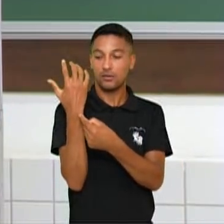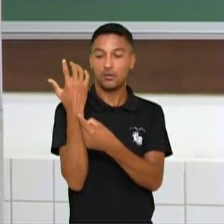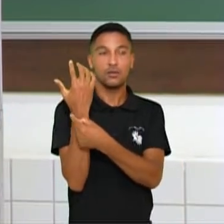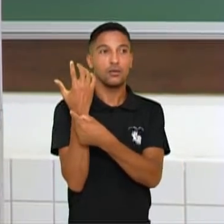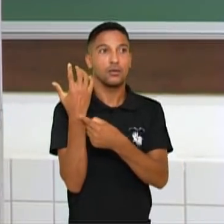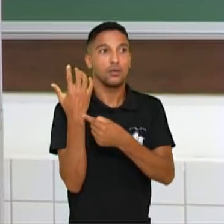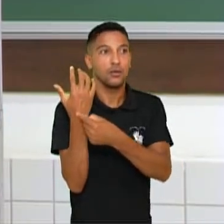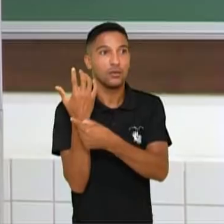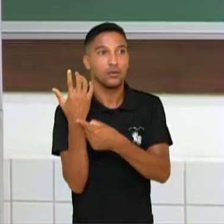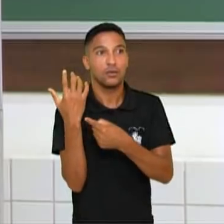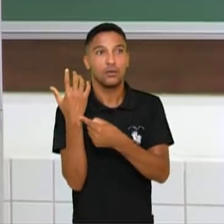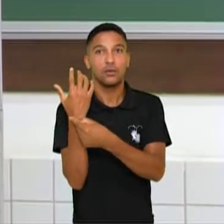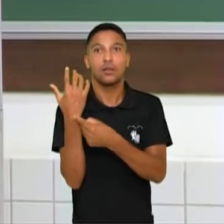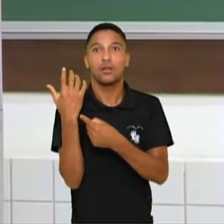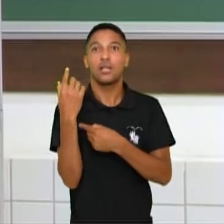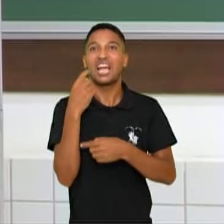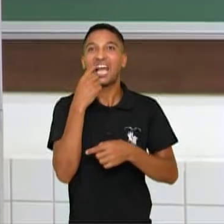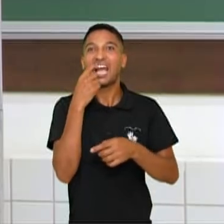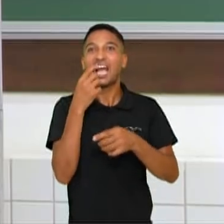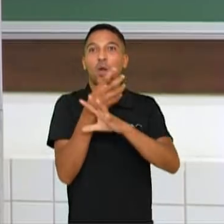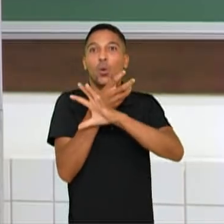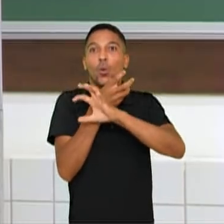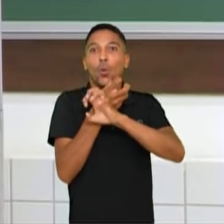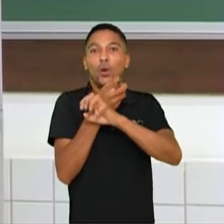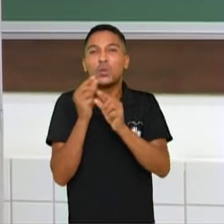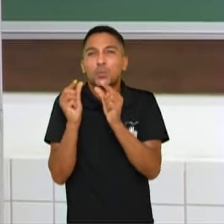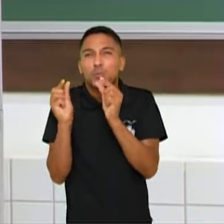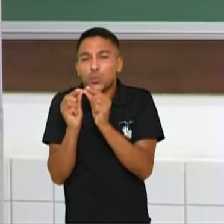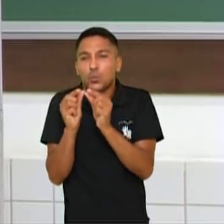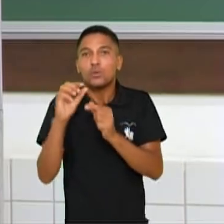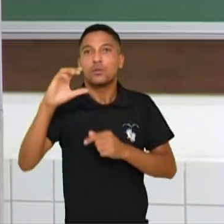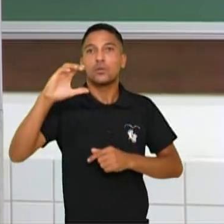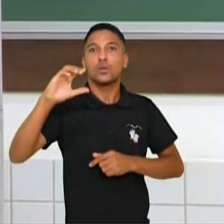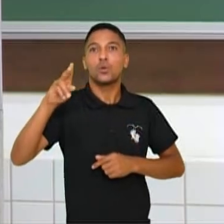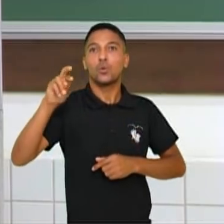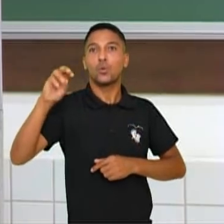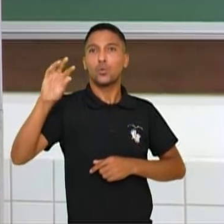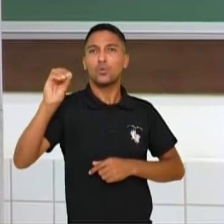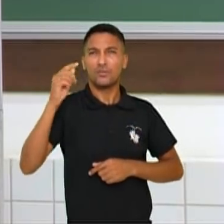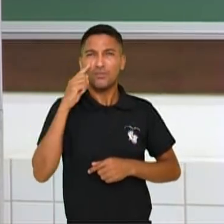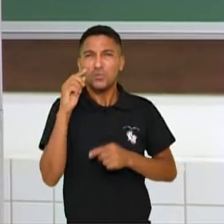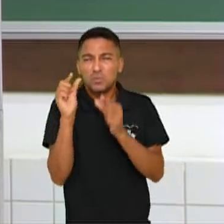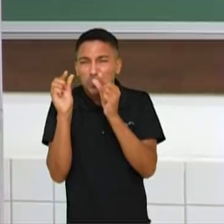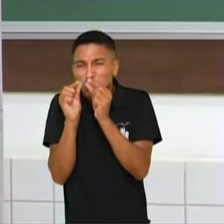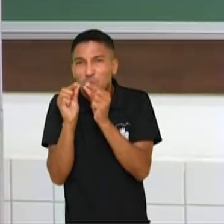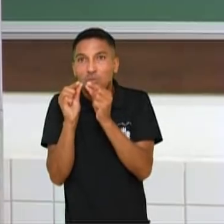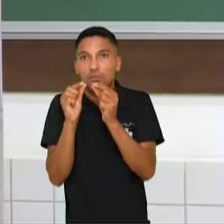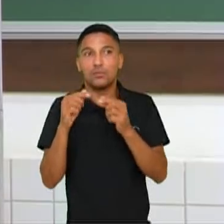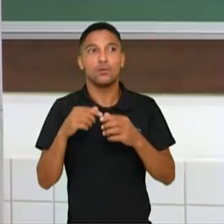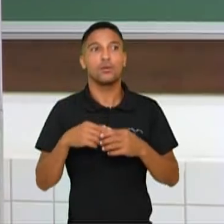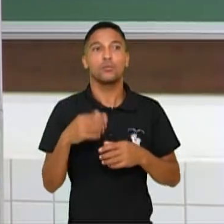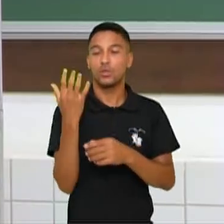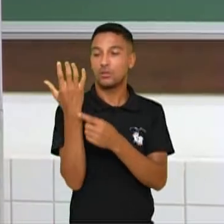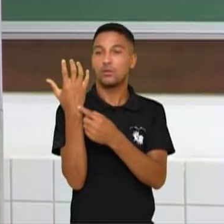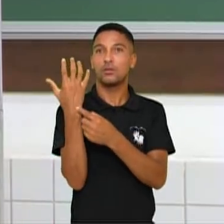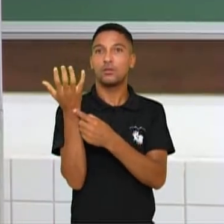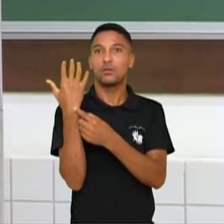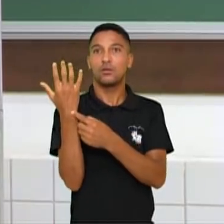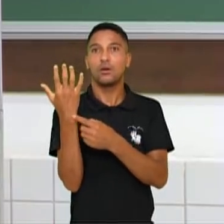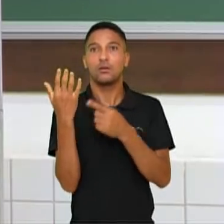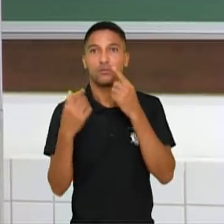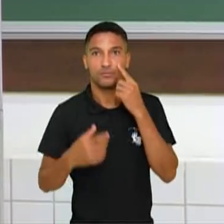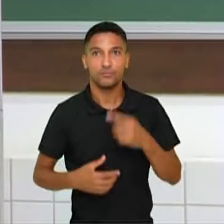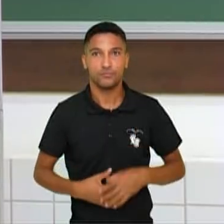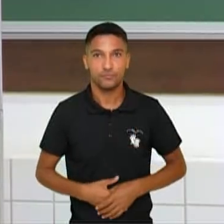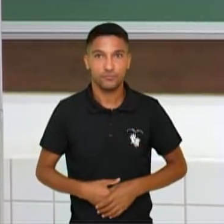apontando, são os meus ossos curtos. Veja como eles são pequenininhos. Então, é essa região que nós temos próximo ao